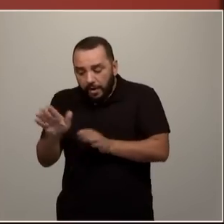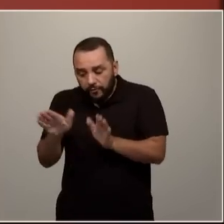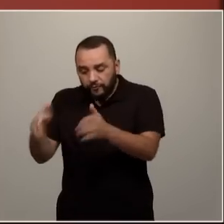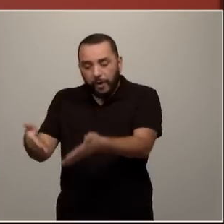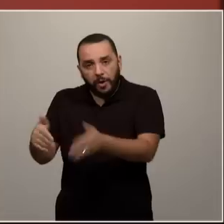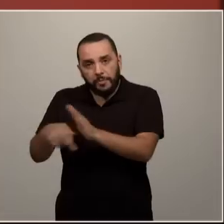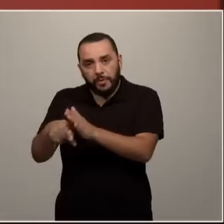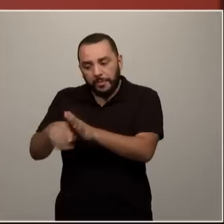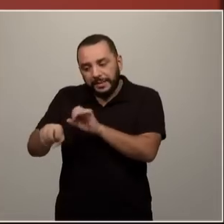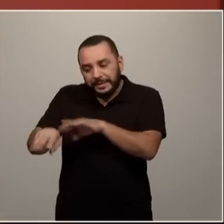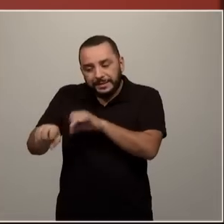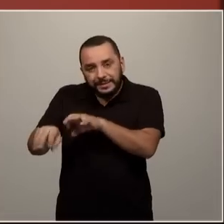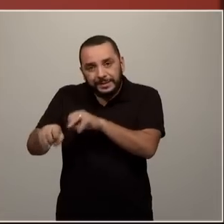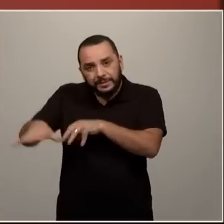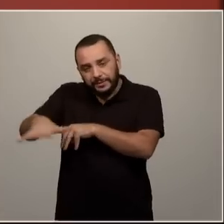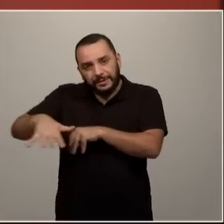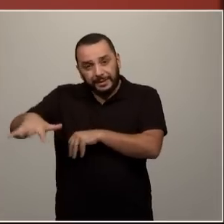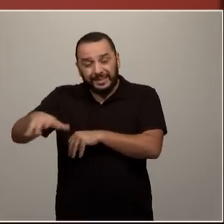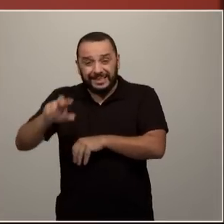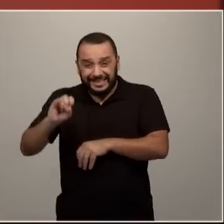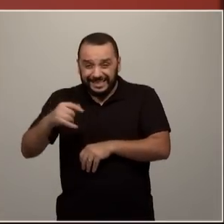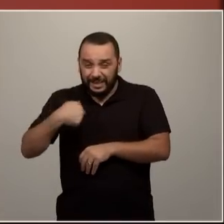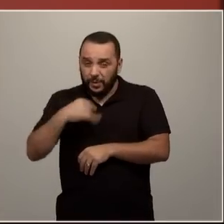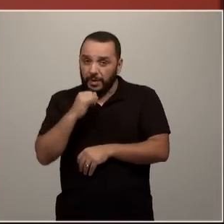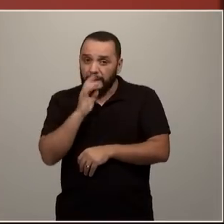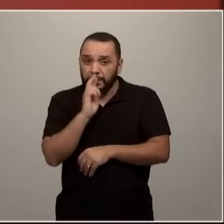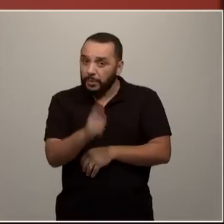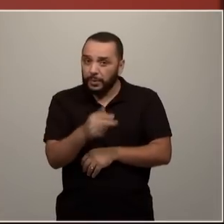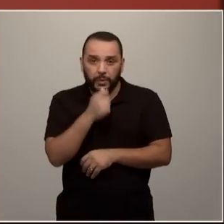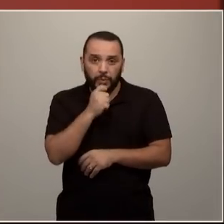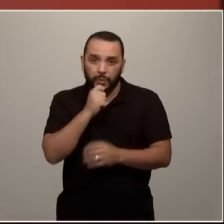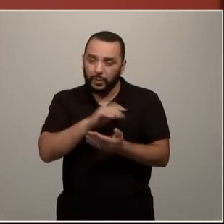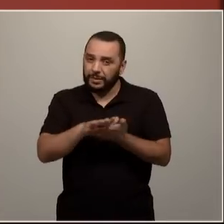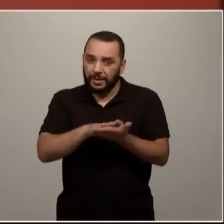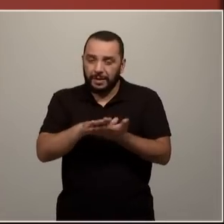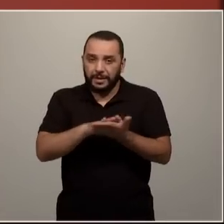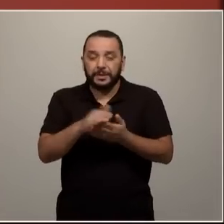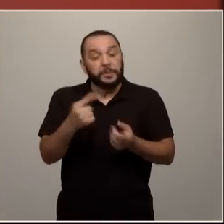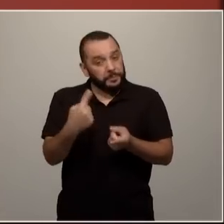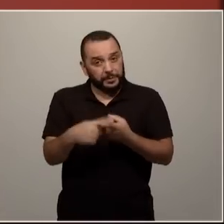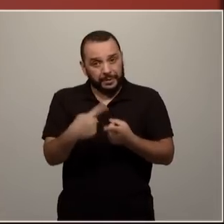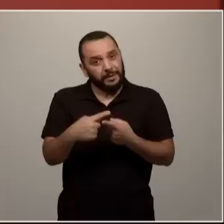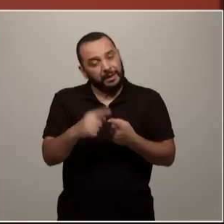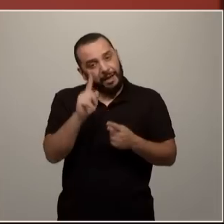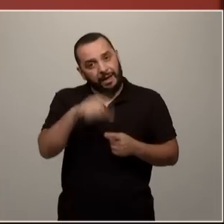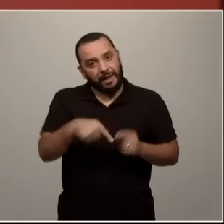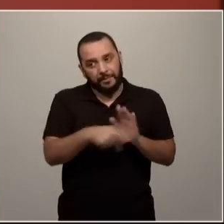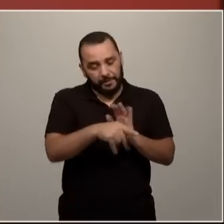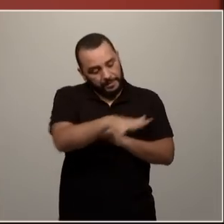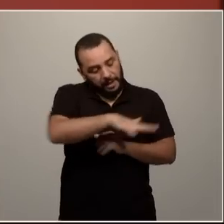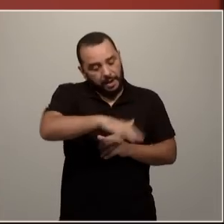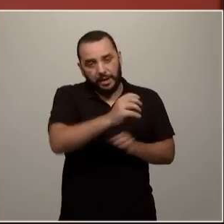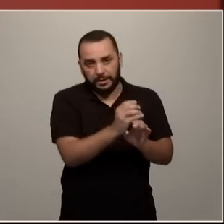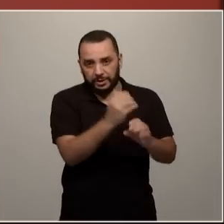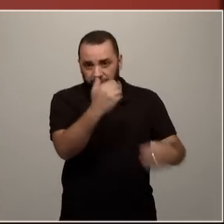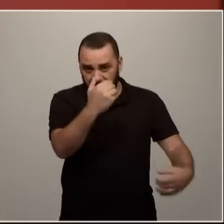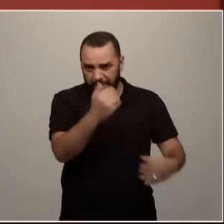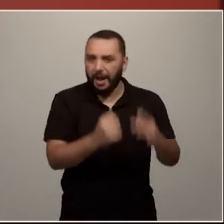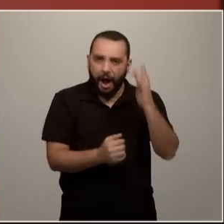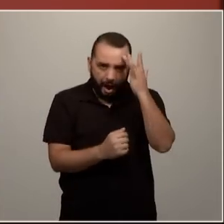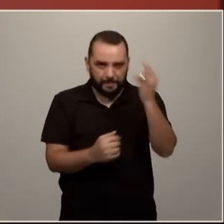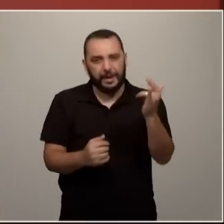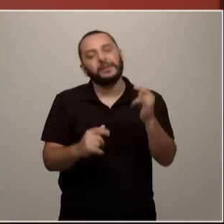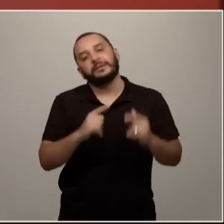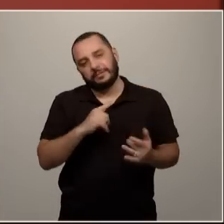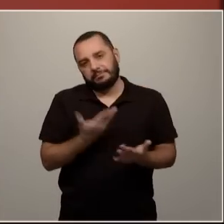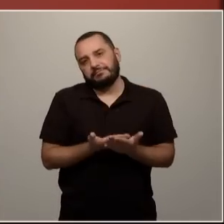alguma pergunta de algum de vocês, é porque eu estou avaliando aqui na medida que eu recebo e que talvez fiquem para o dia de amanhã se elas